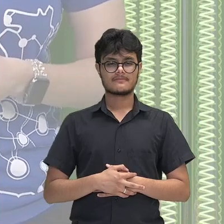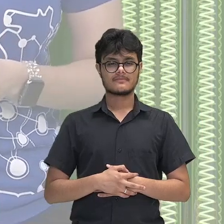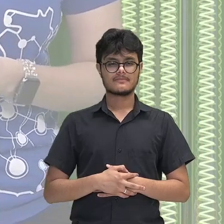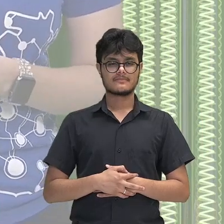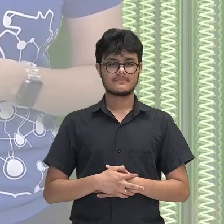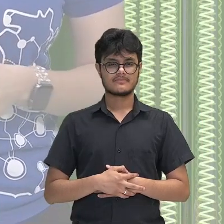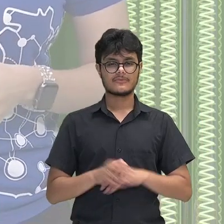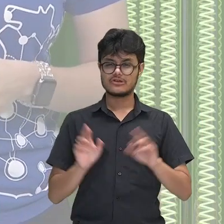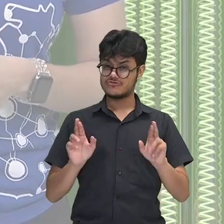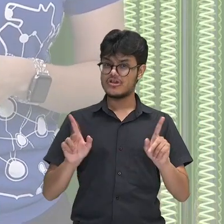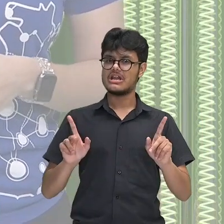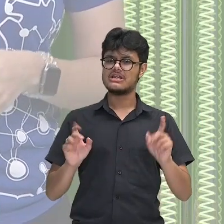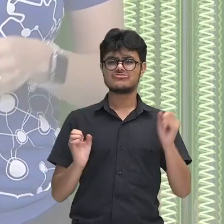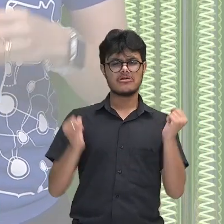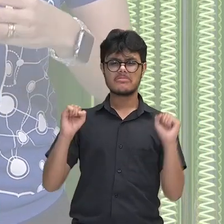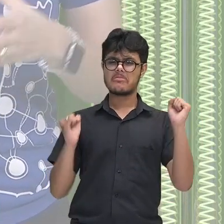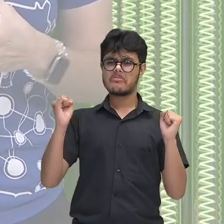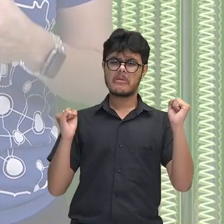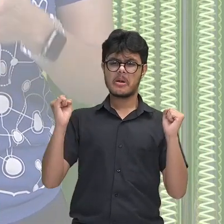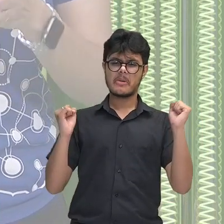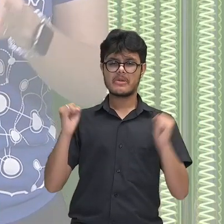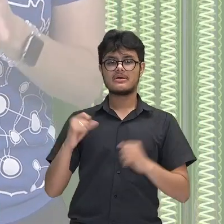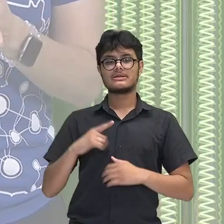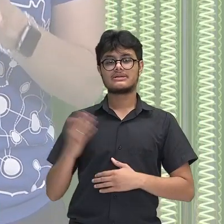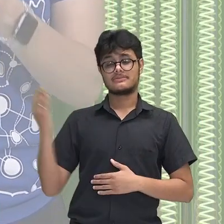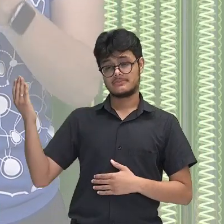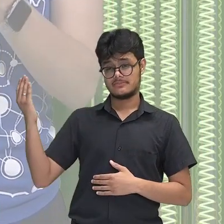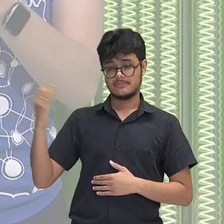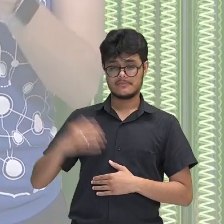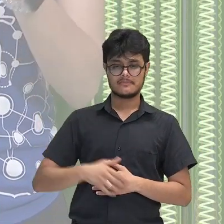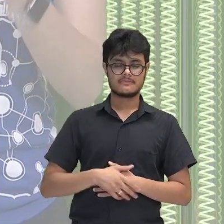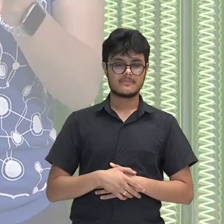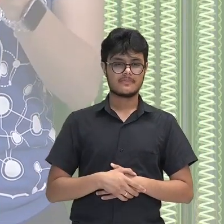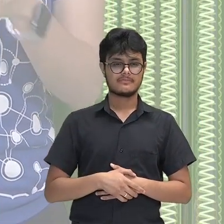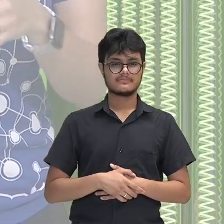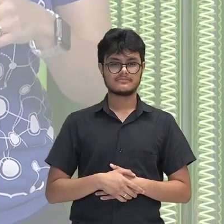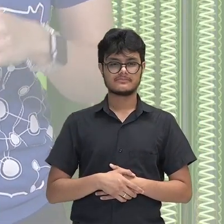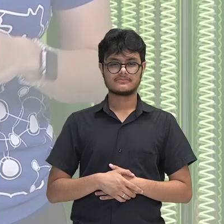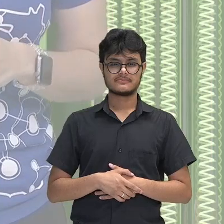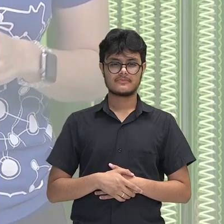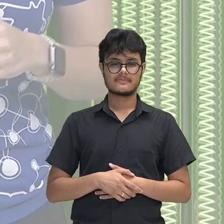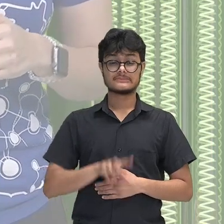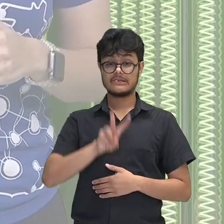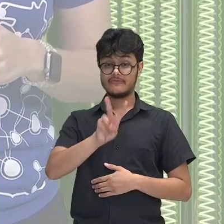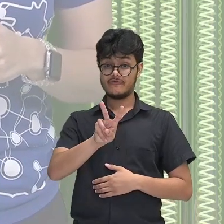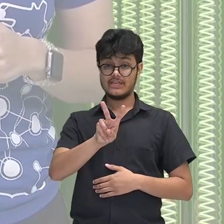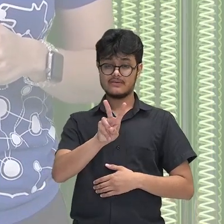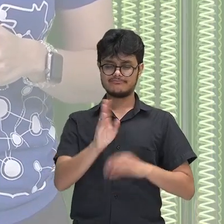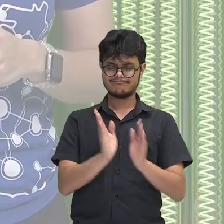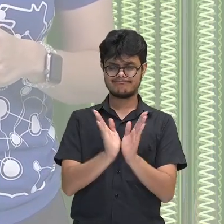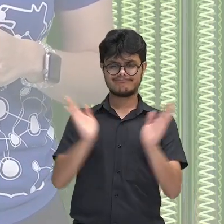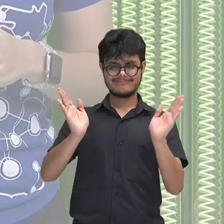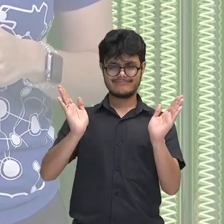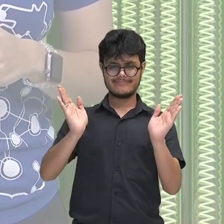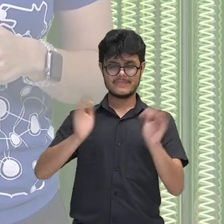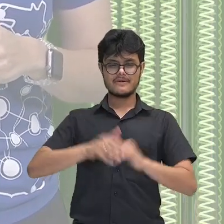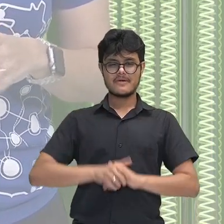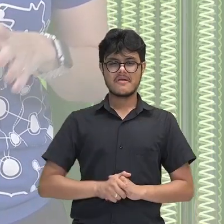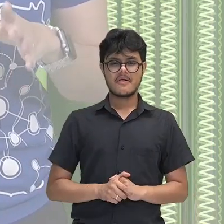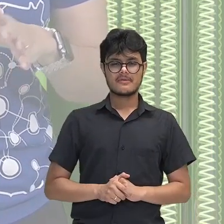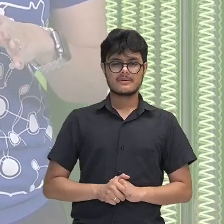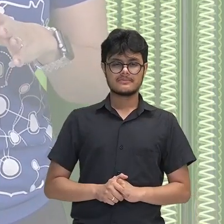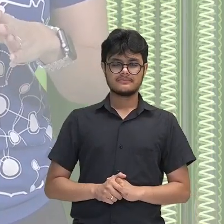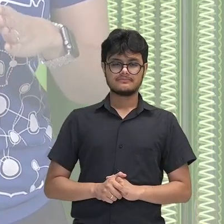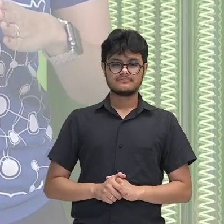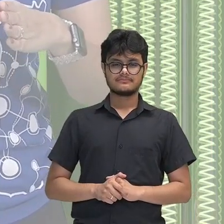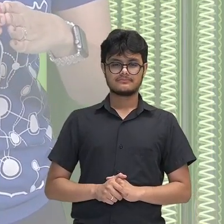disposições diferentes. Então, nós temos aqui os cilindros dispostos em V, né? Como são mais cilindros,